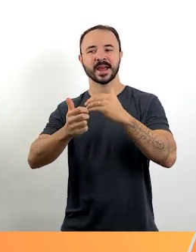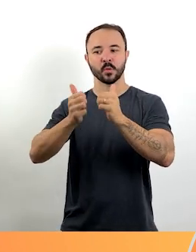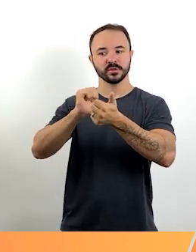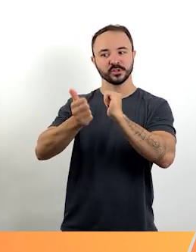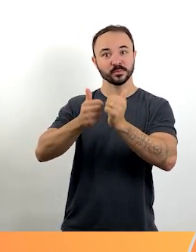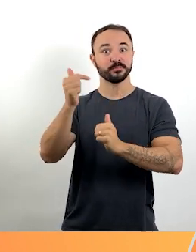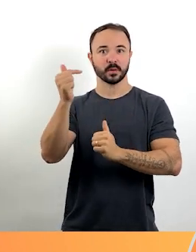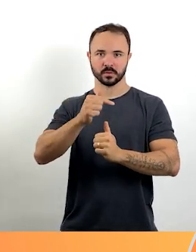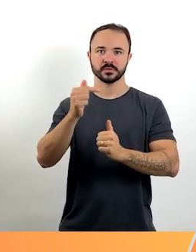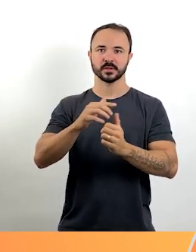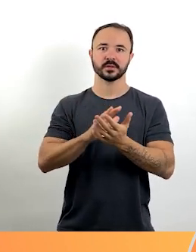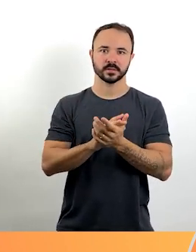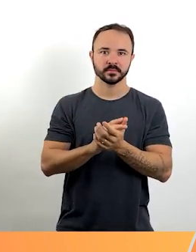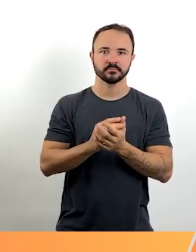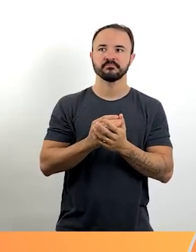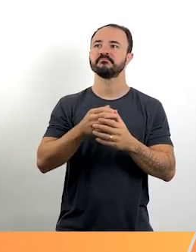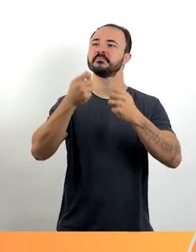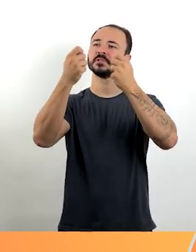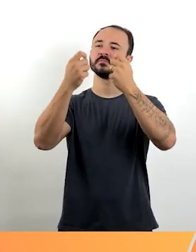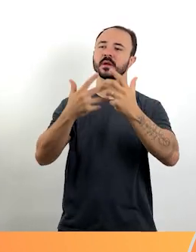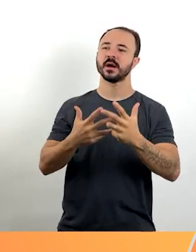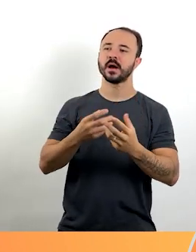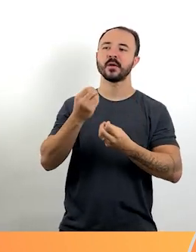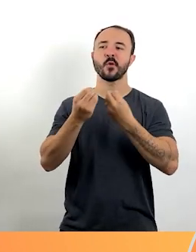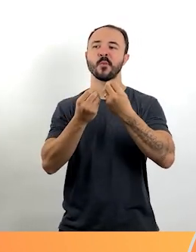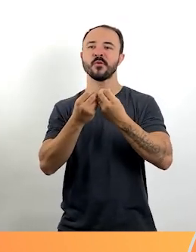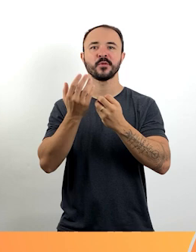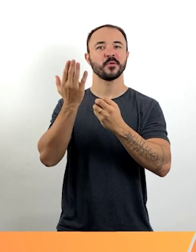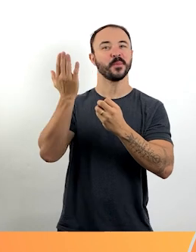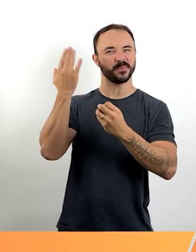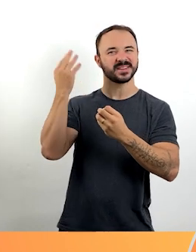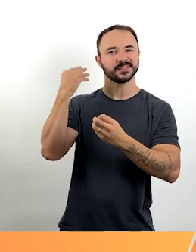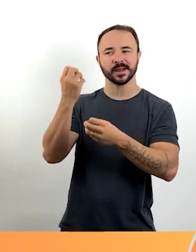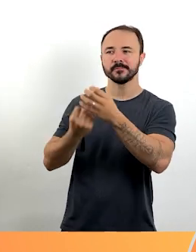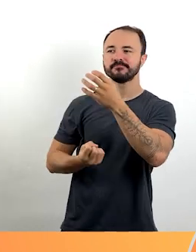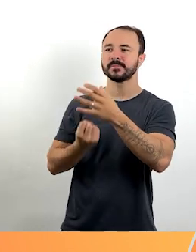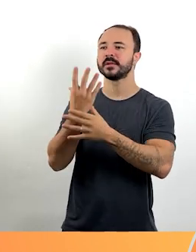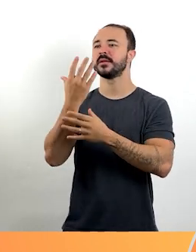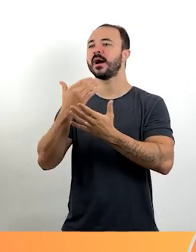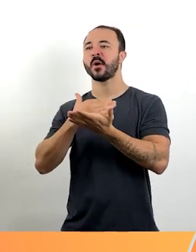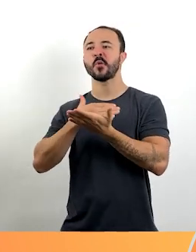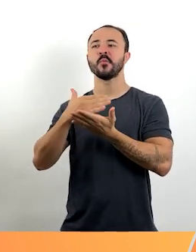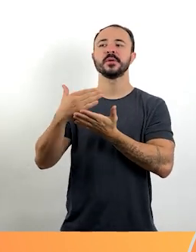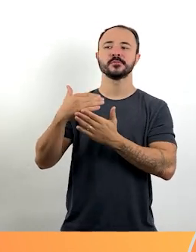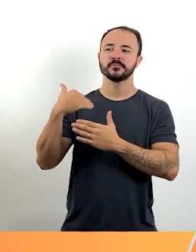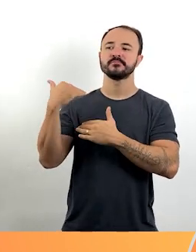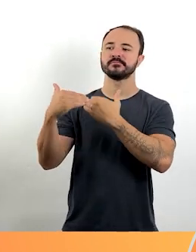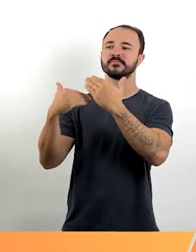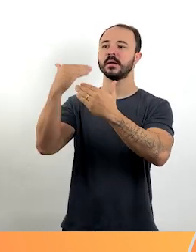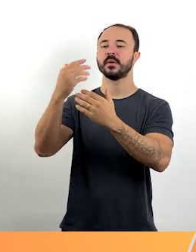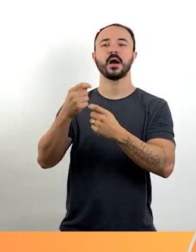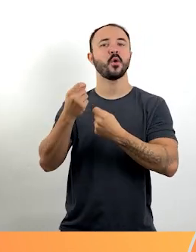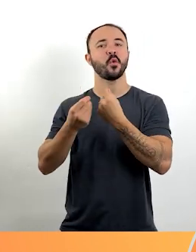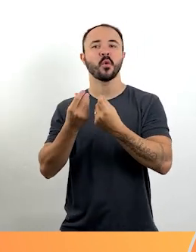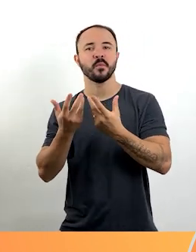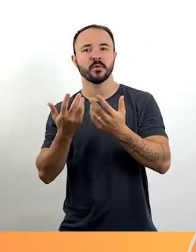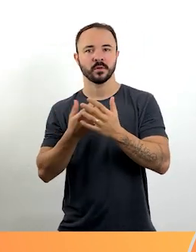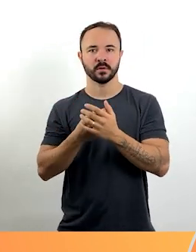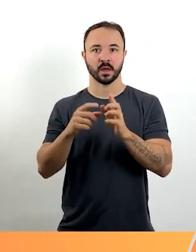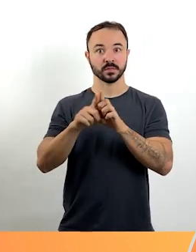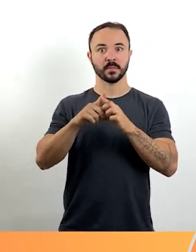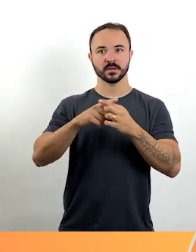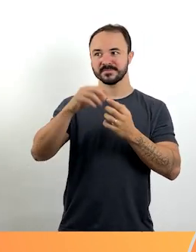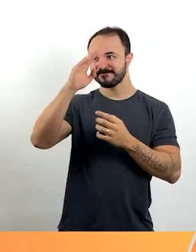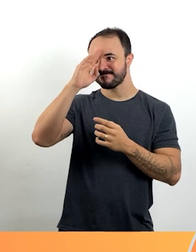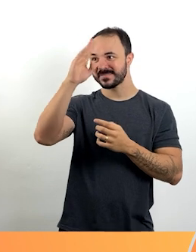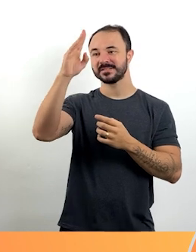Pautando ali seus conhecimentos históricos, como foi que ele surgiu, os principais apontamentos ali para o